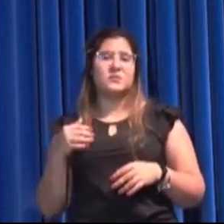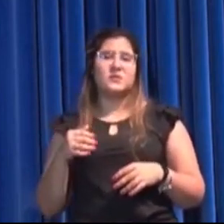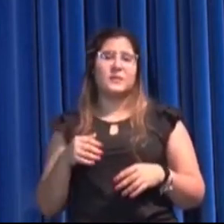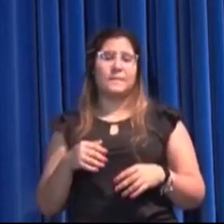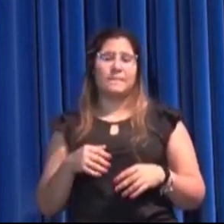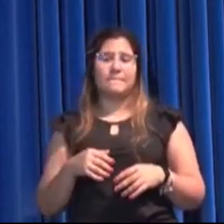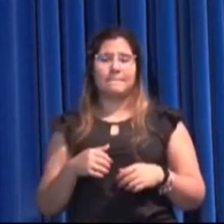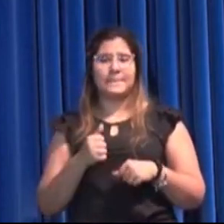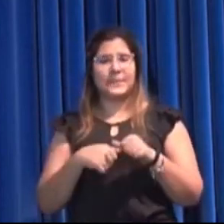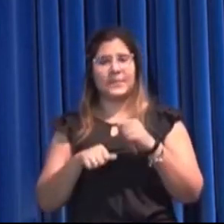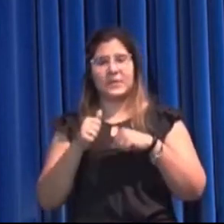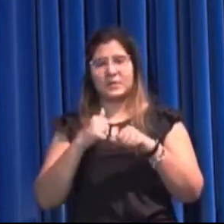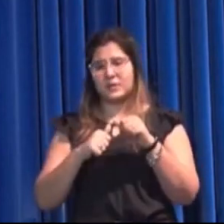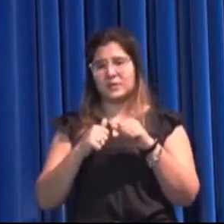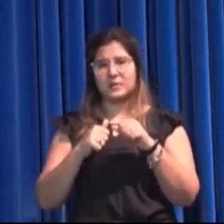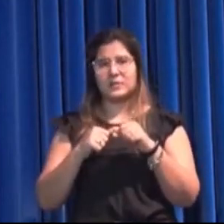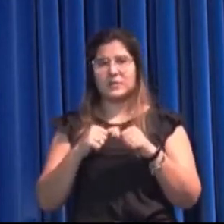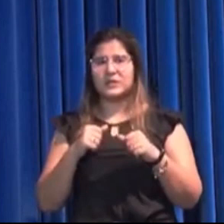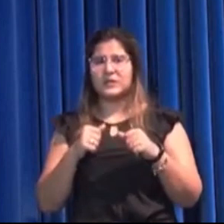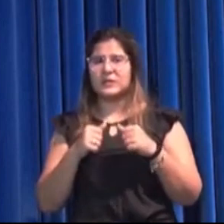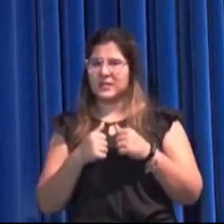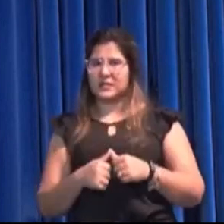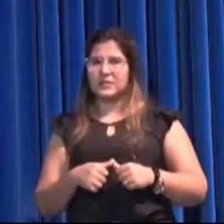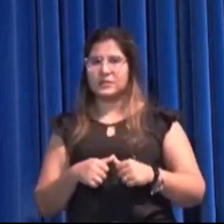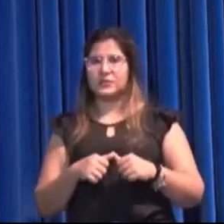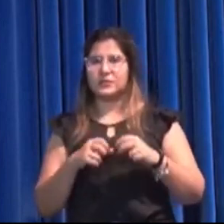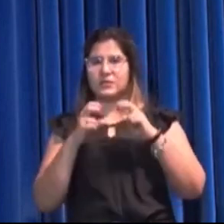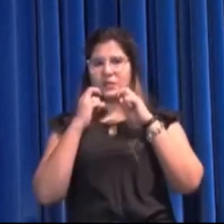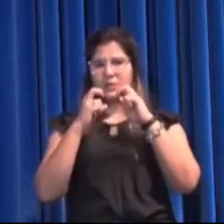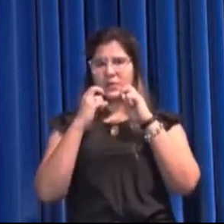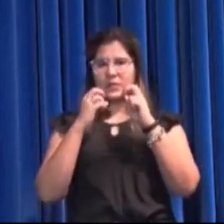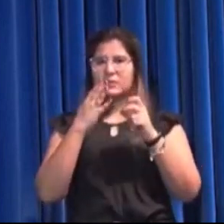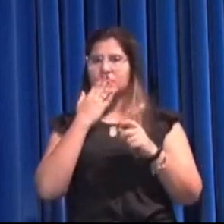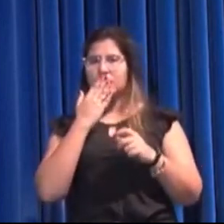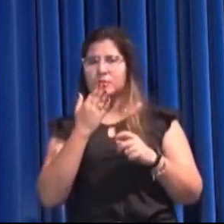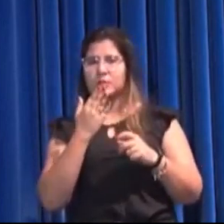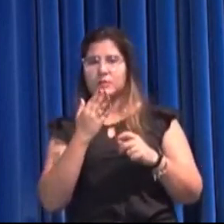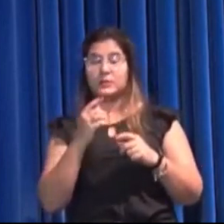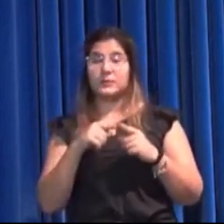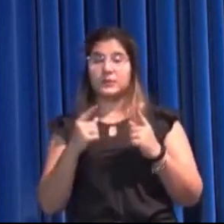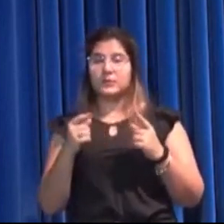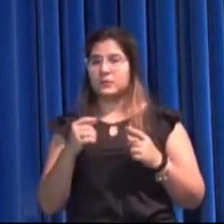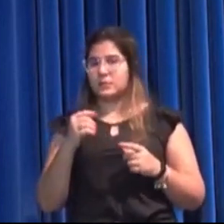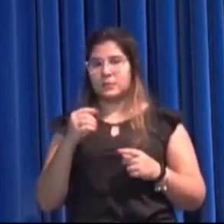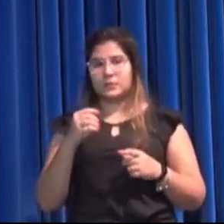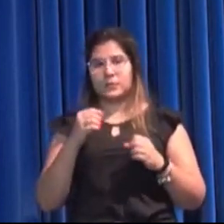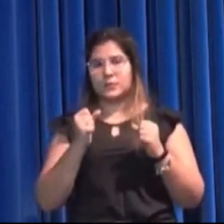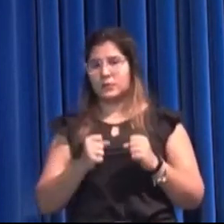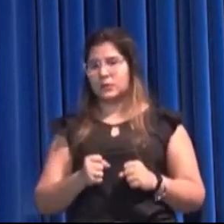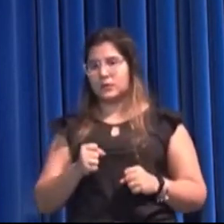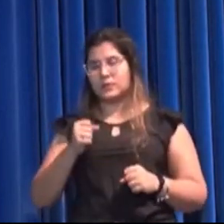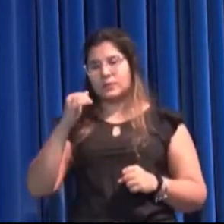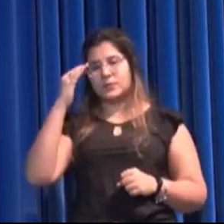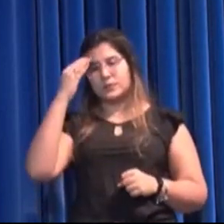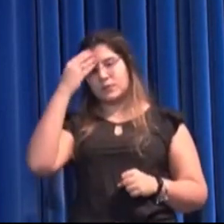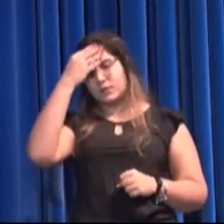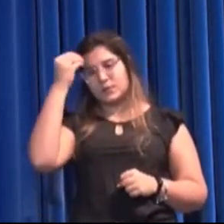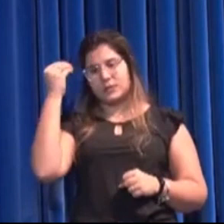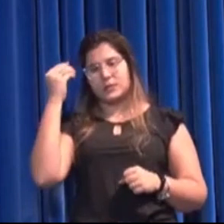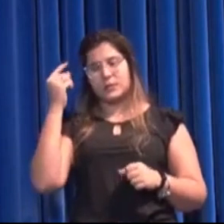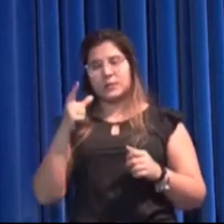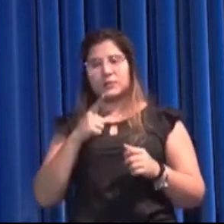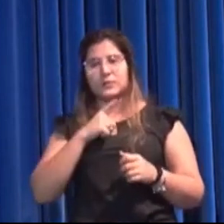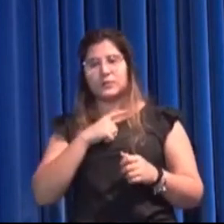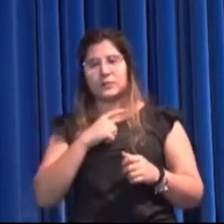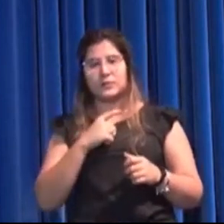vida deles. É isso que nós estamos clamando? É isso que nós estamos pedindo? Mas nós não podemos esquecer que tem algo antes. O que vem